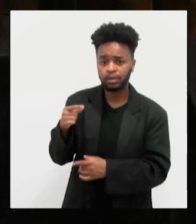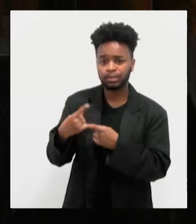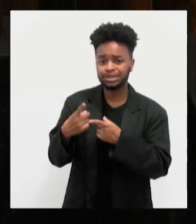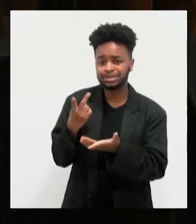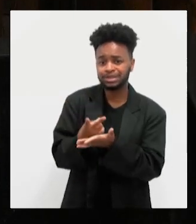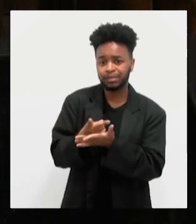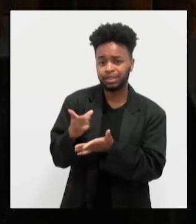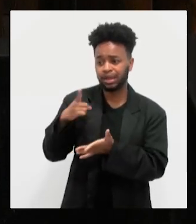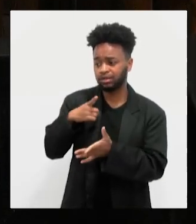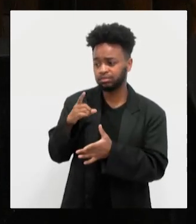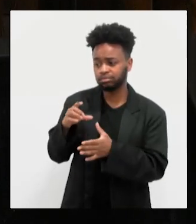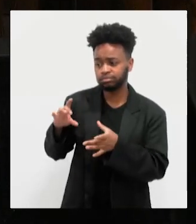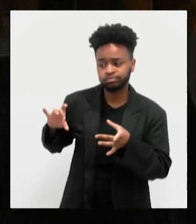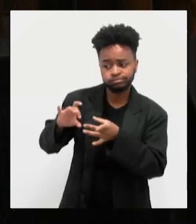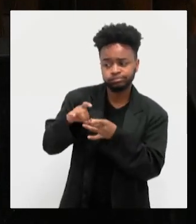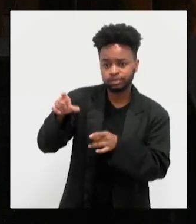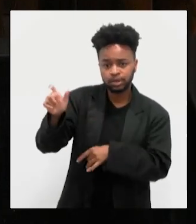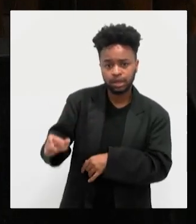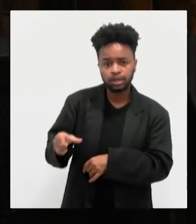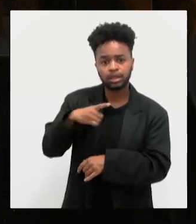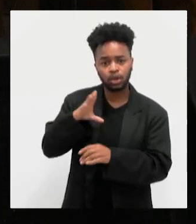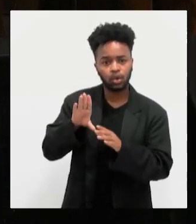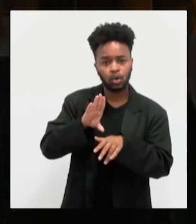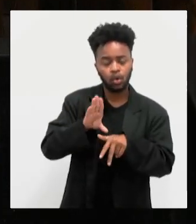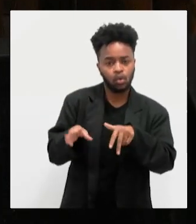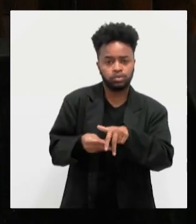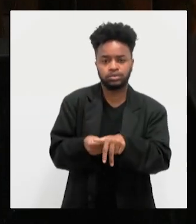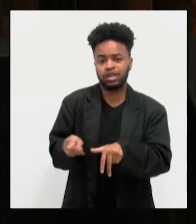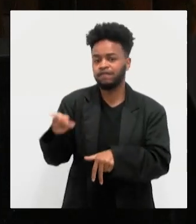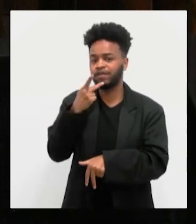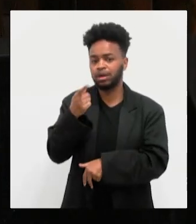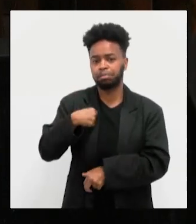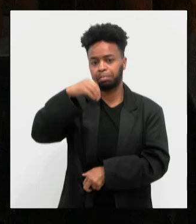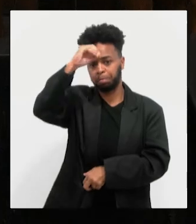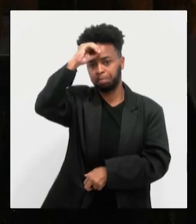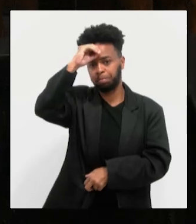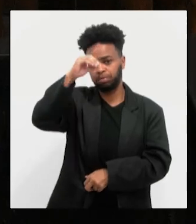desse. E aí ele vai falar que não sabe de nada.